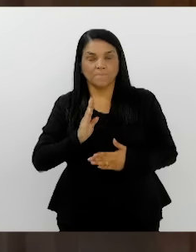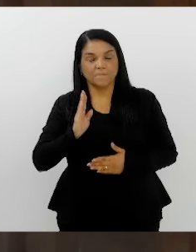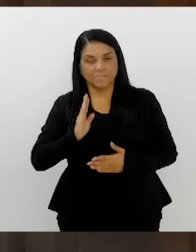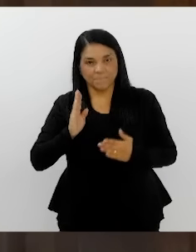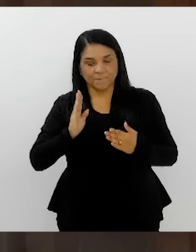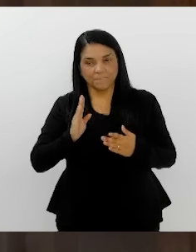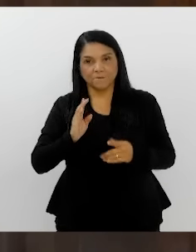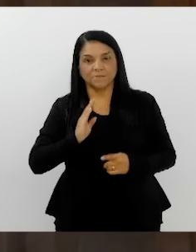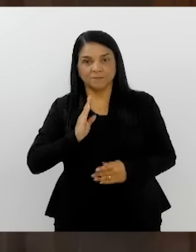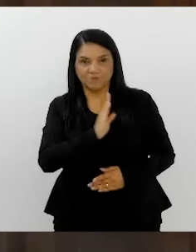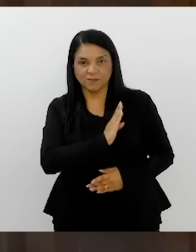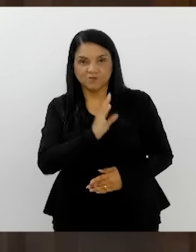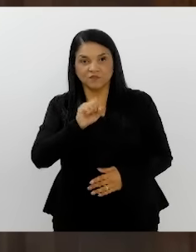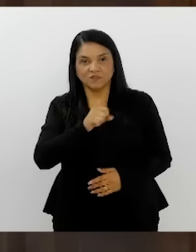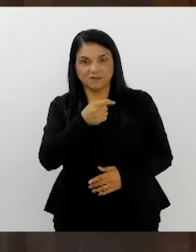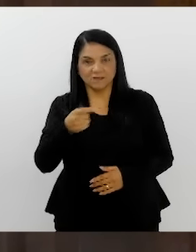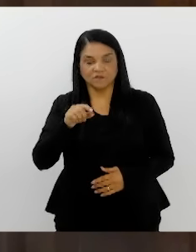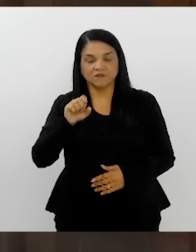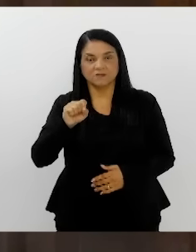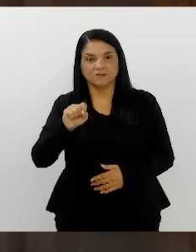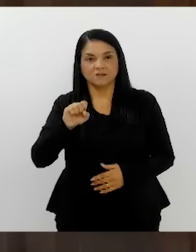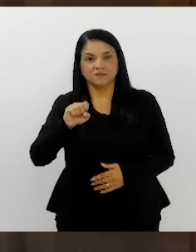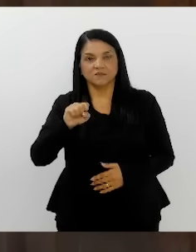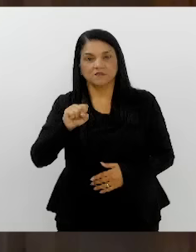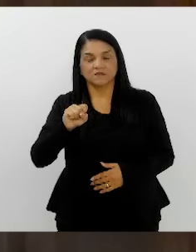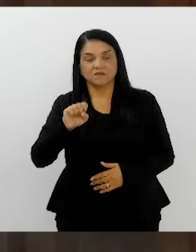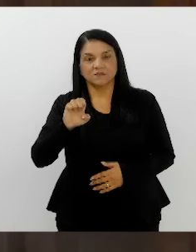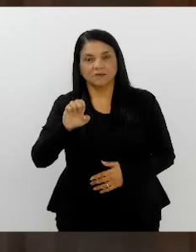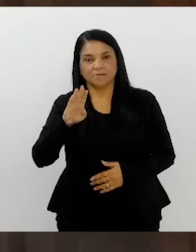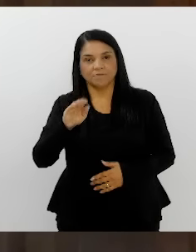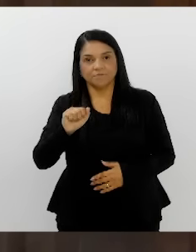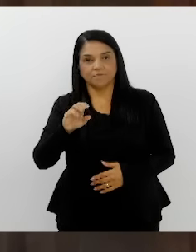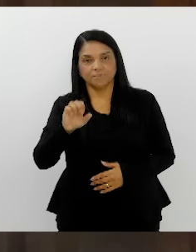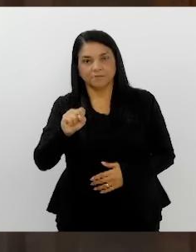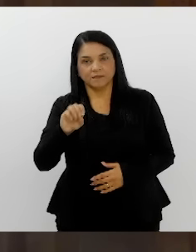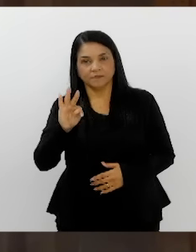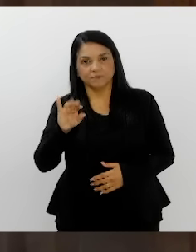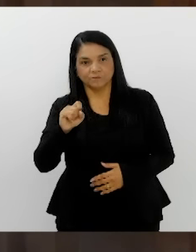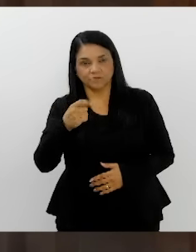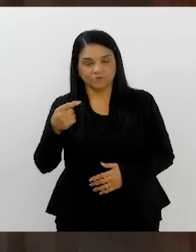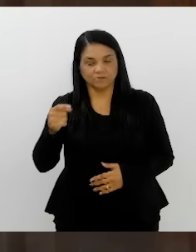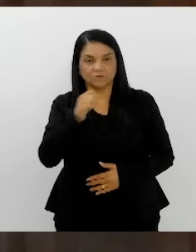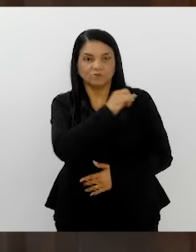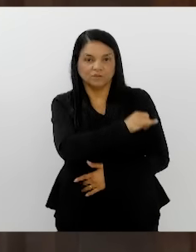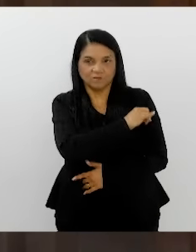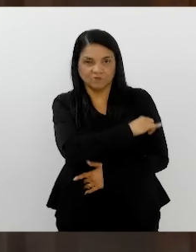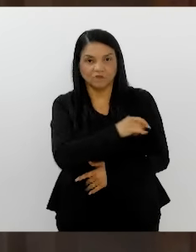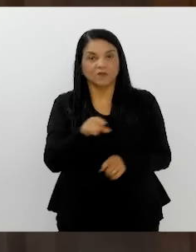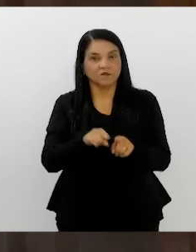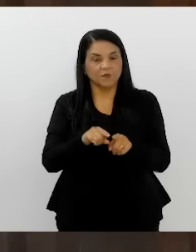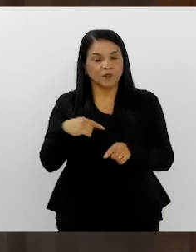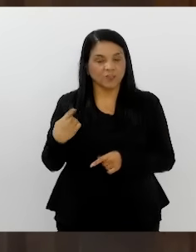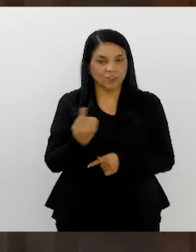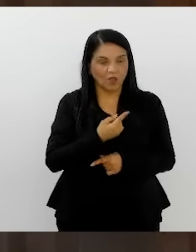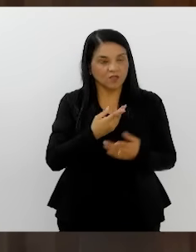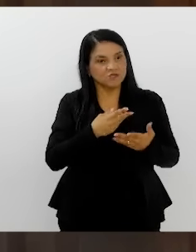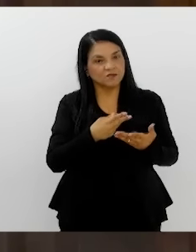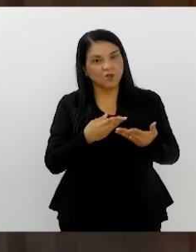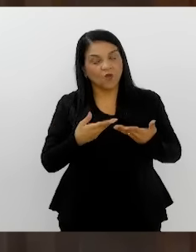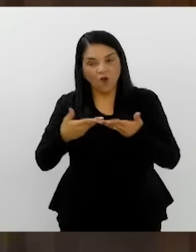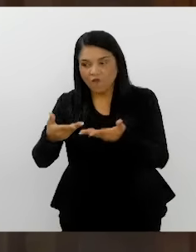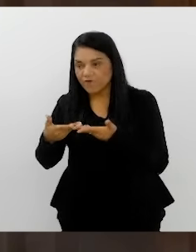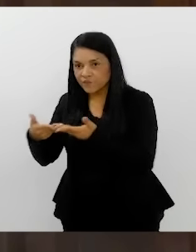Janeiro. E o Monsenhor, nesses dias, foram enviados por Vossa Excelência e por nós também, arautos, convites para muitos amigos